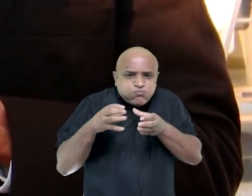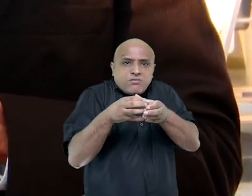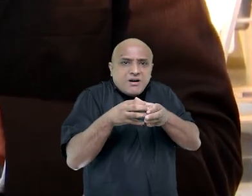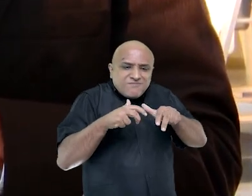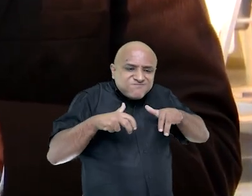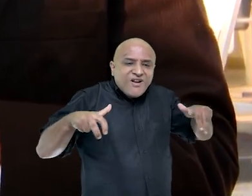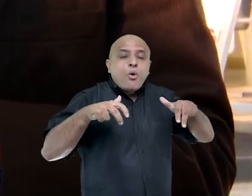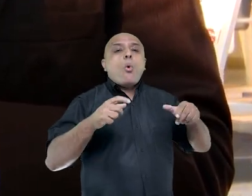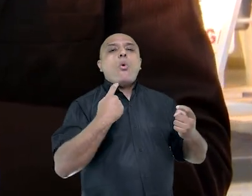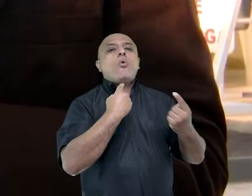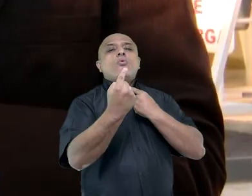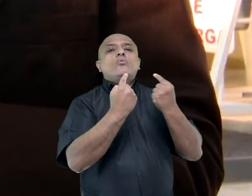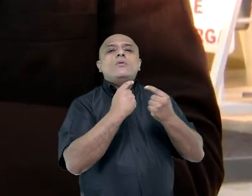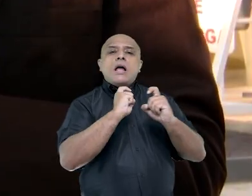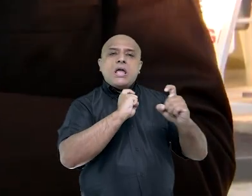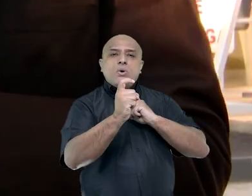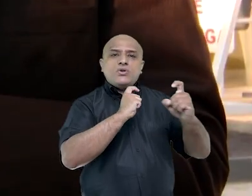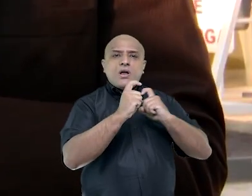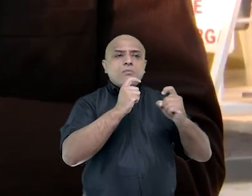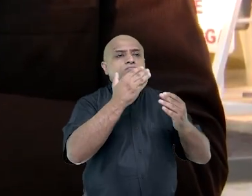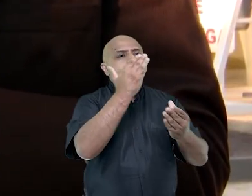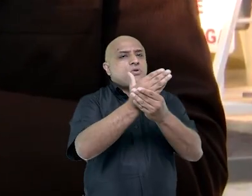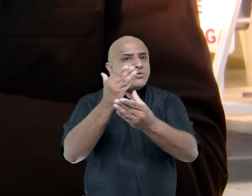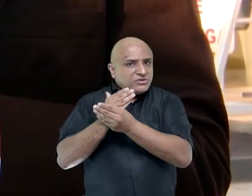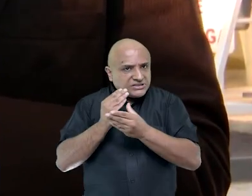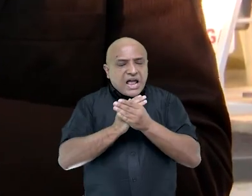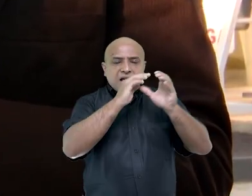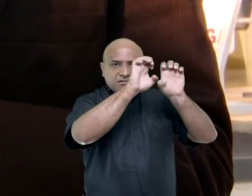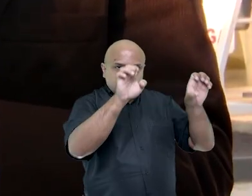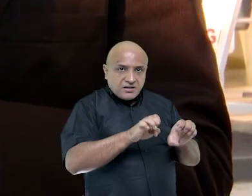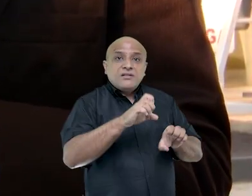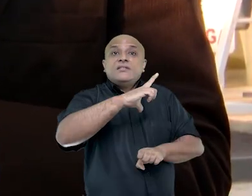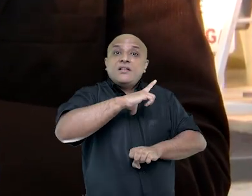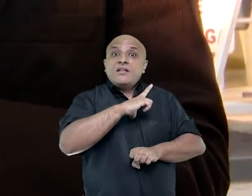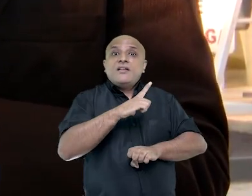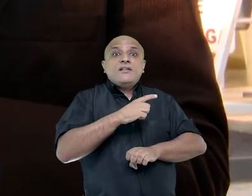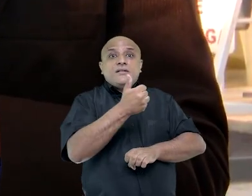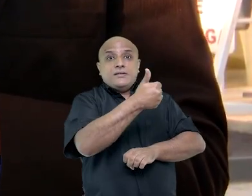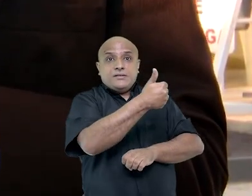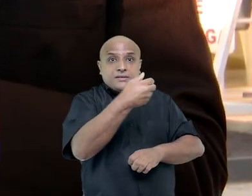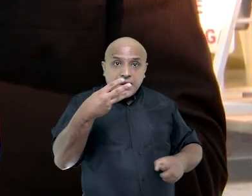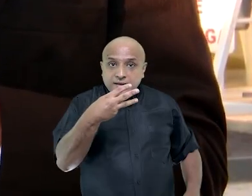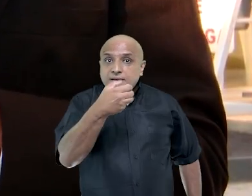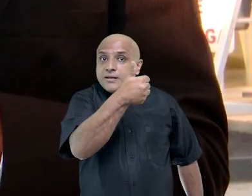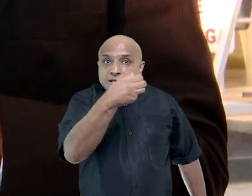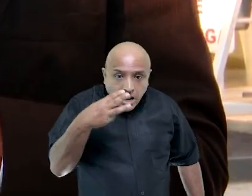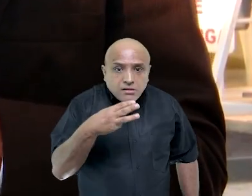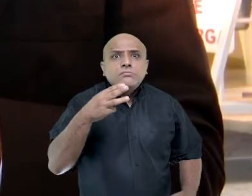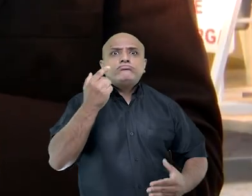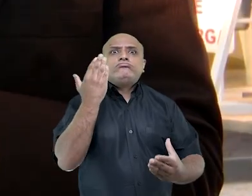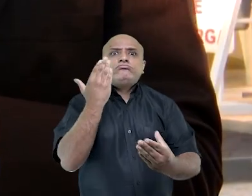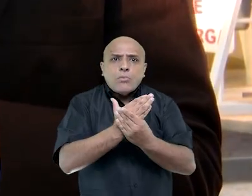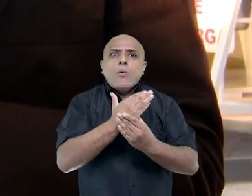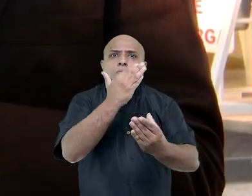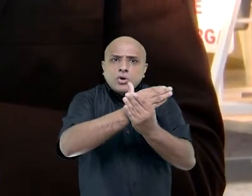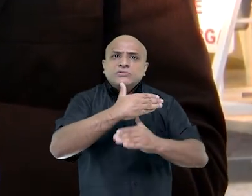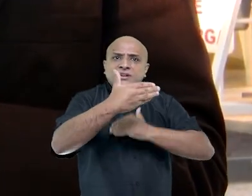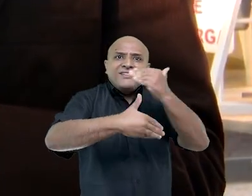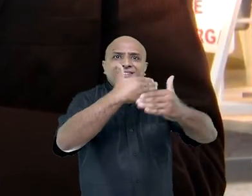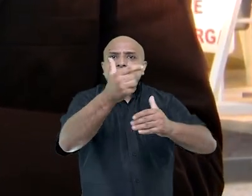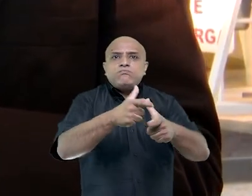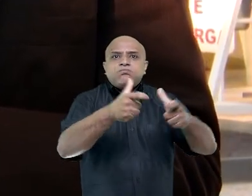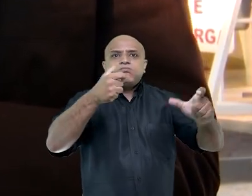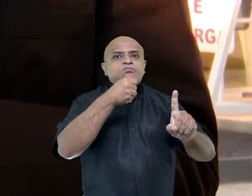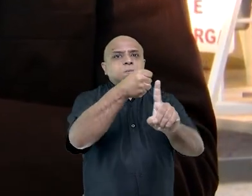de audiências de processos estruturais. 13 desses tribunais focaram em dar andamento em processos que geraram